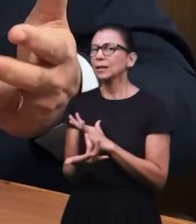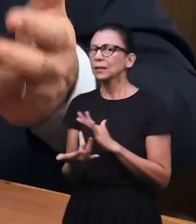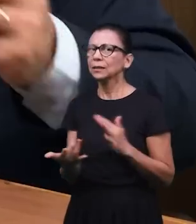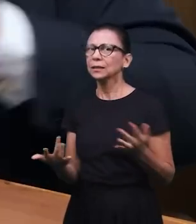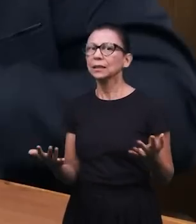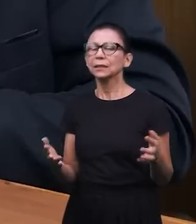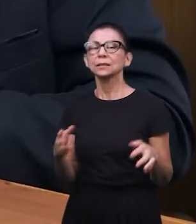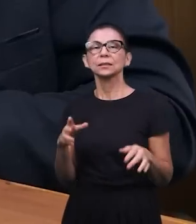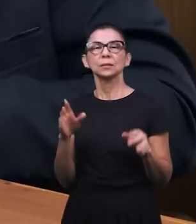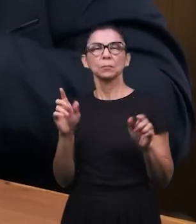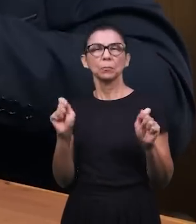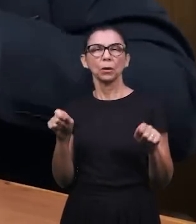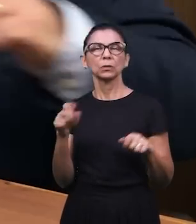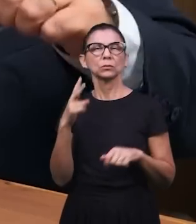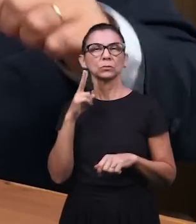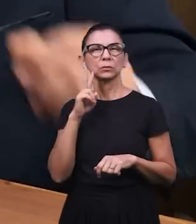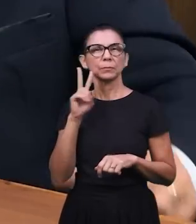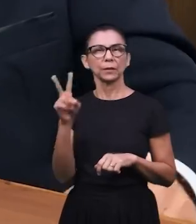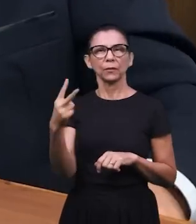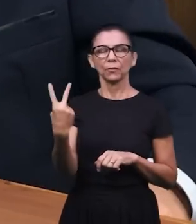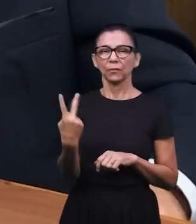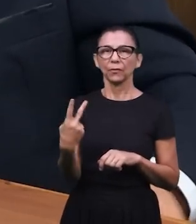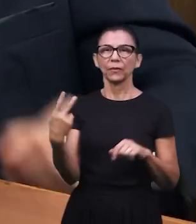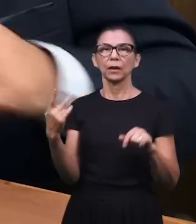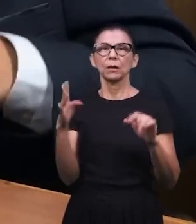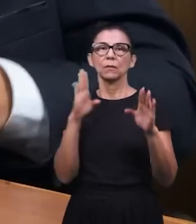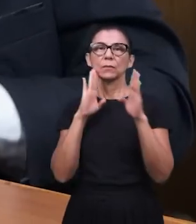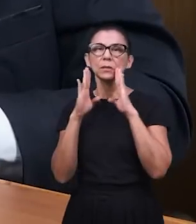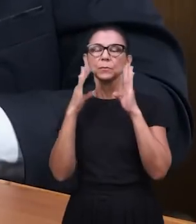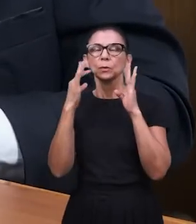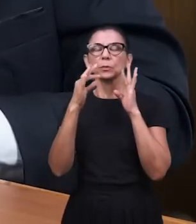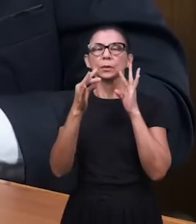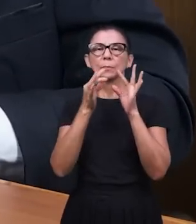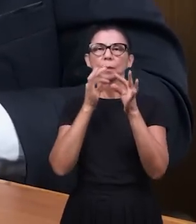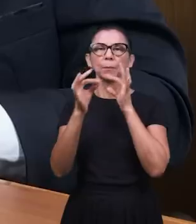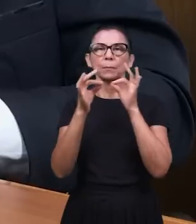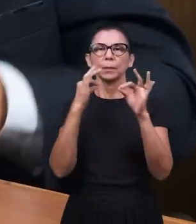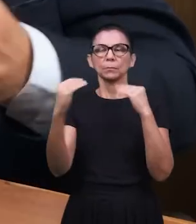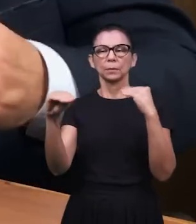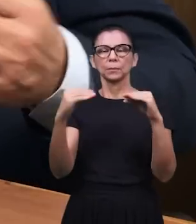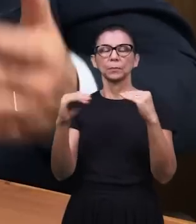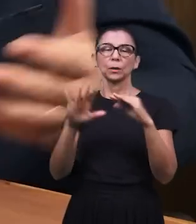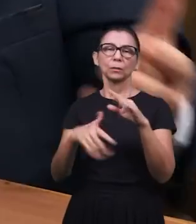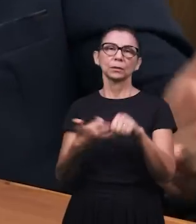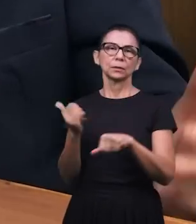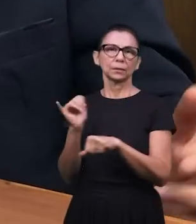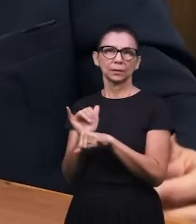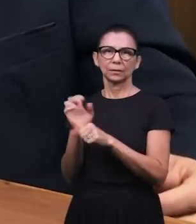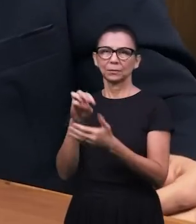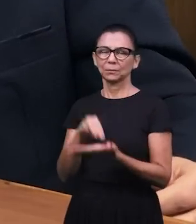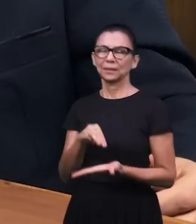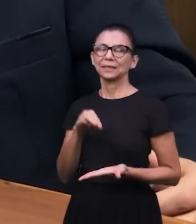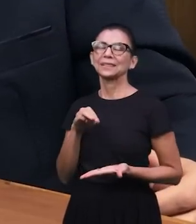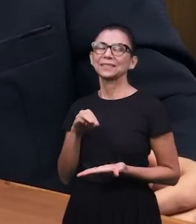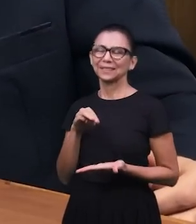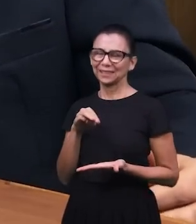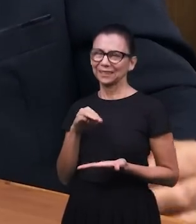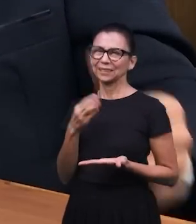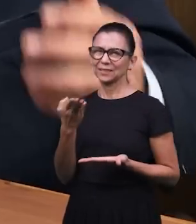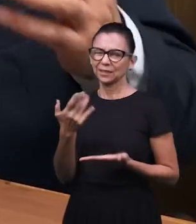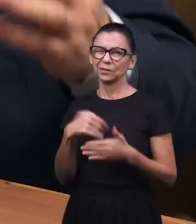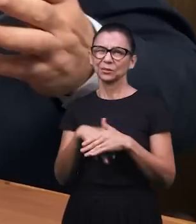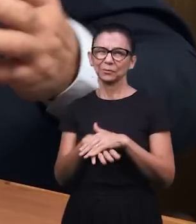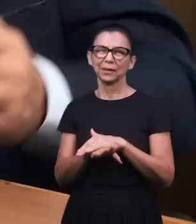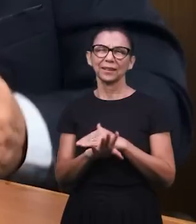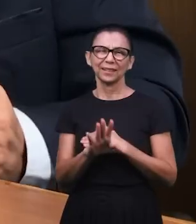você assiste pelo Facebook da Rádio Manaim, onde você pode colocar ali o seu comentário, ou pelo canal da Igreja Cristã Maranata no YouTube.